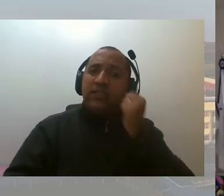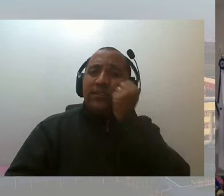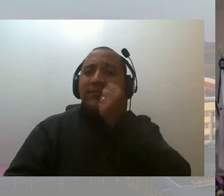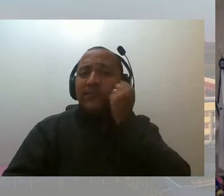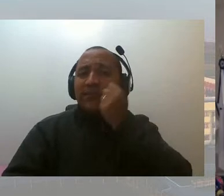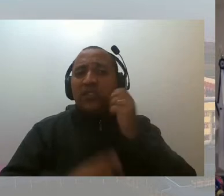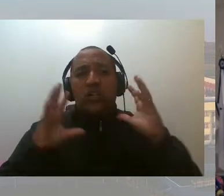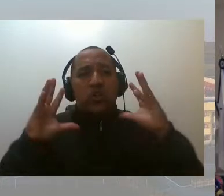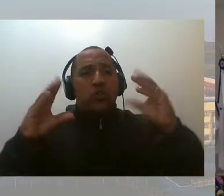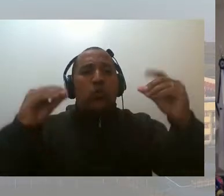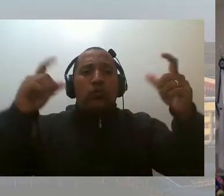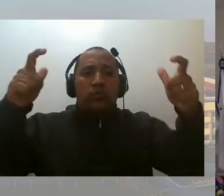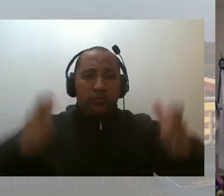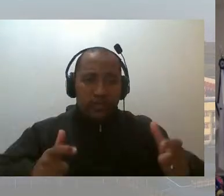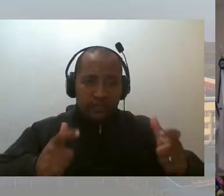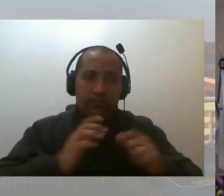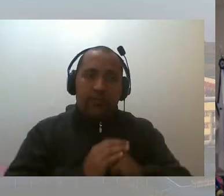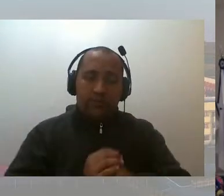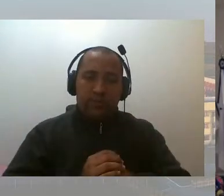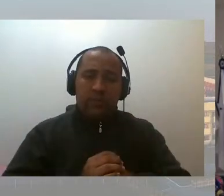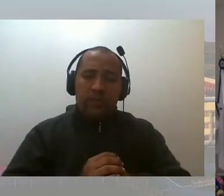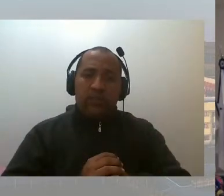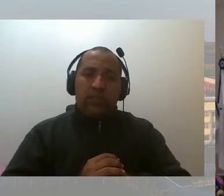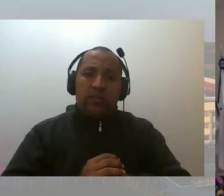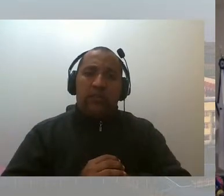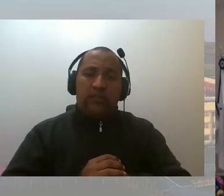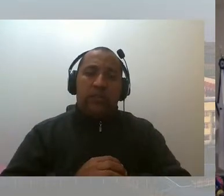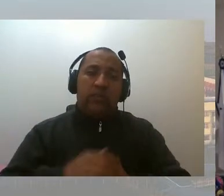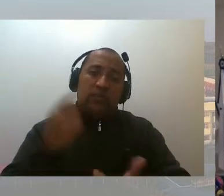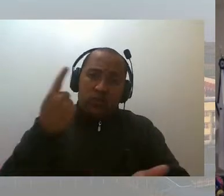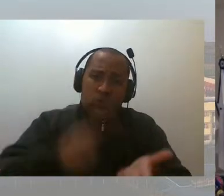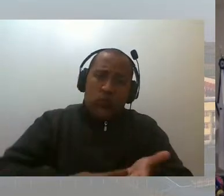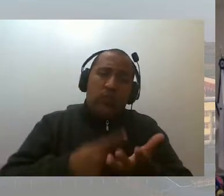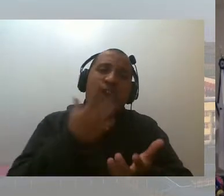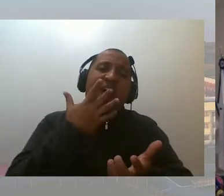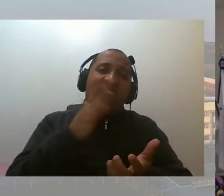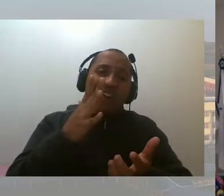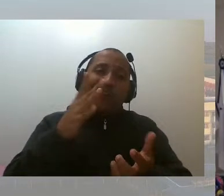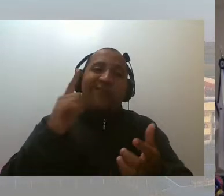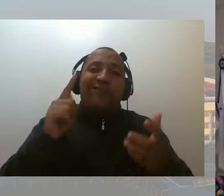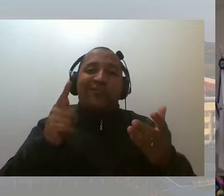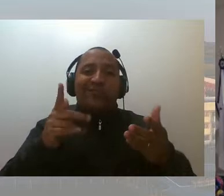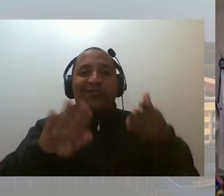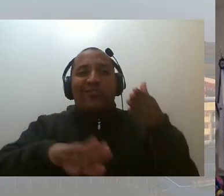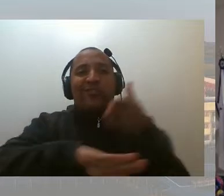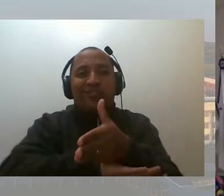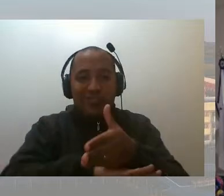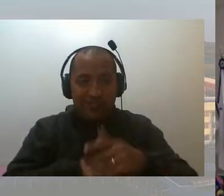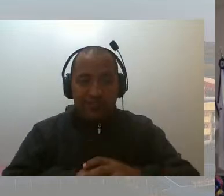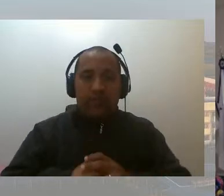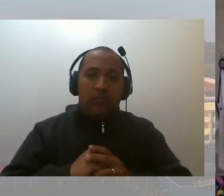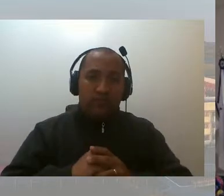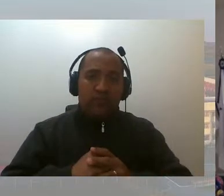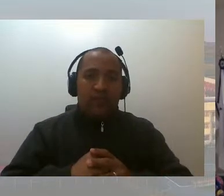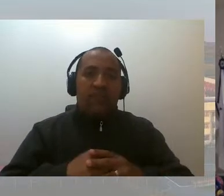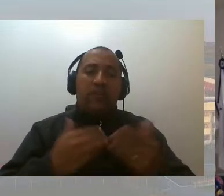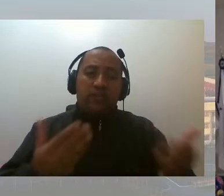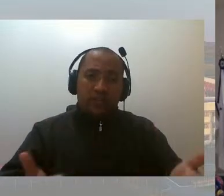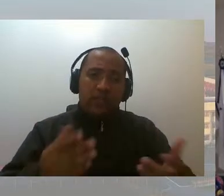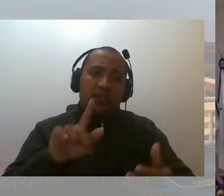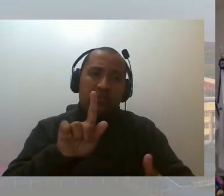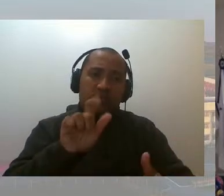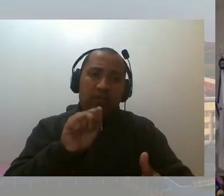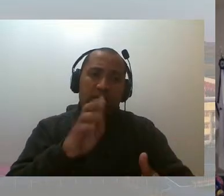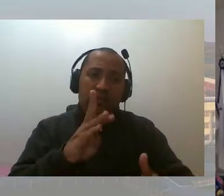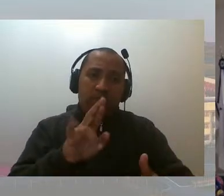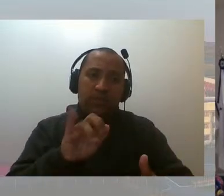todos os espaços, né, que o Pacto da Branquitude impede de chegarem. Então, Gabriel,